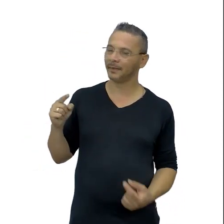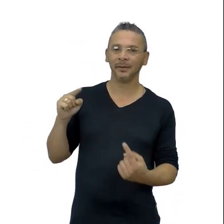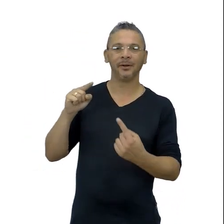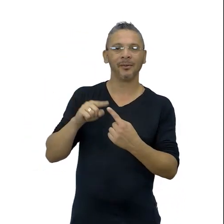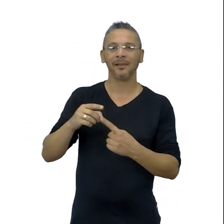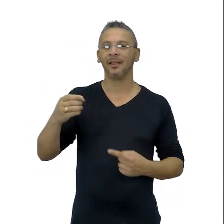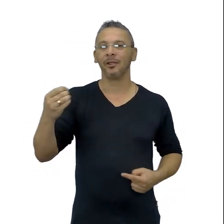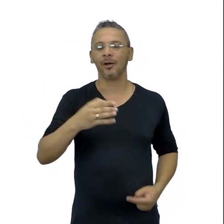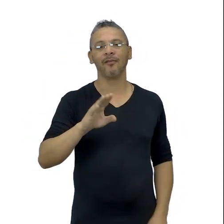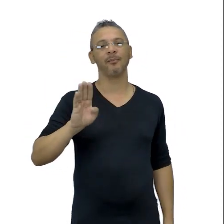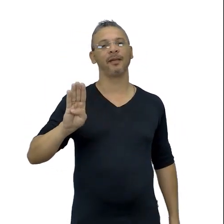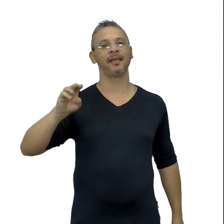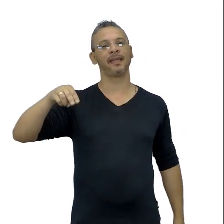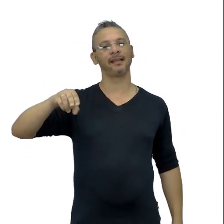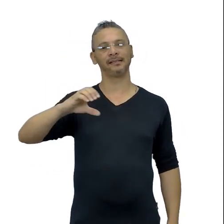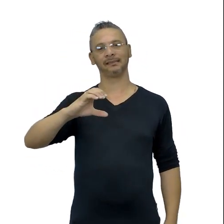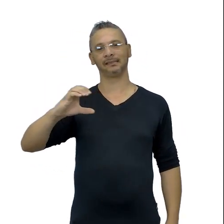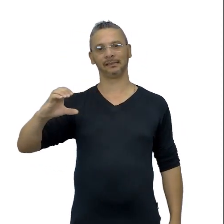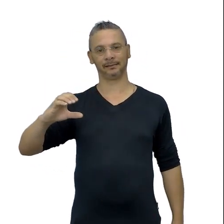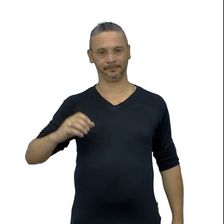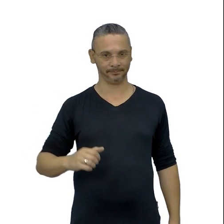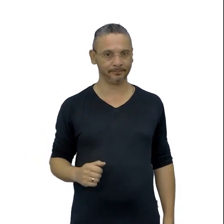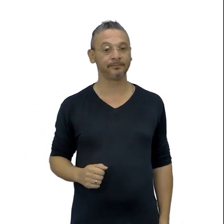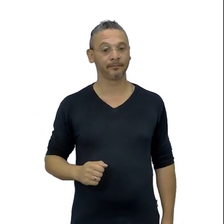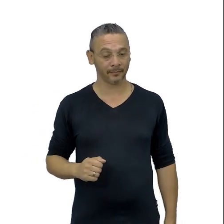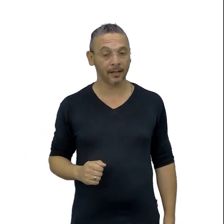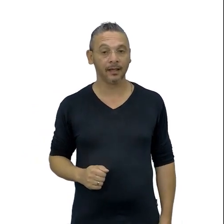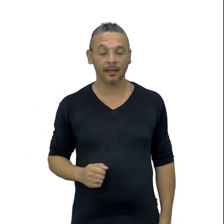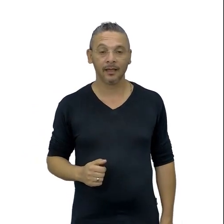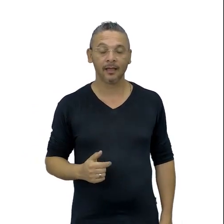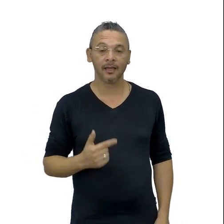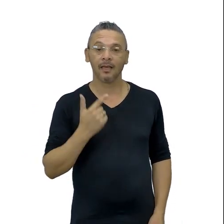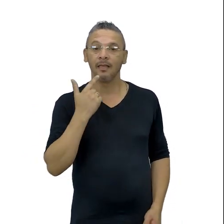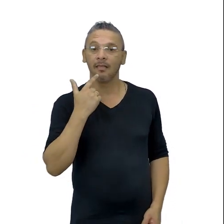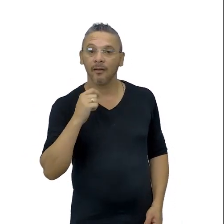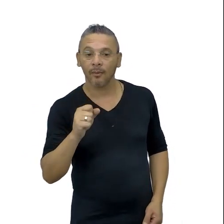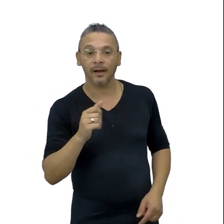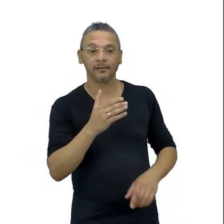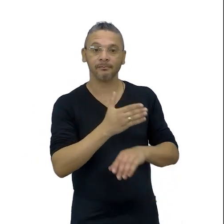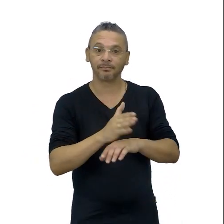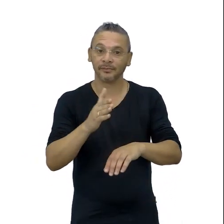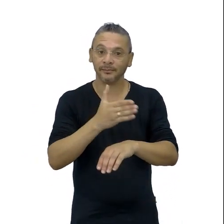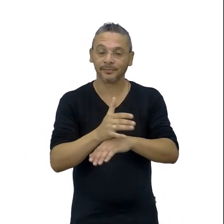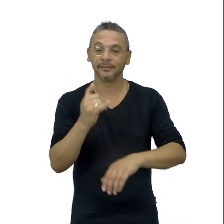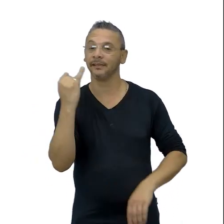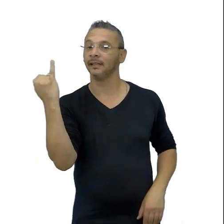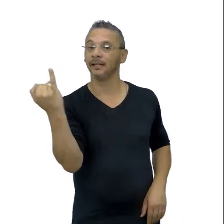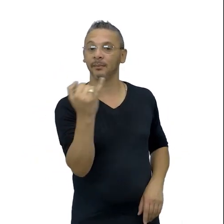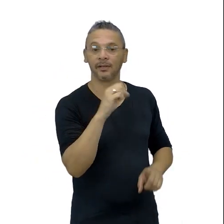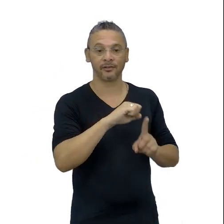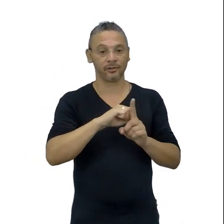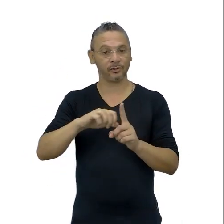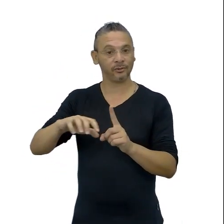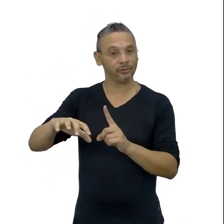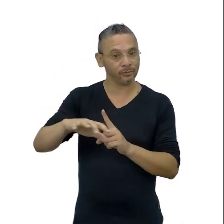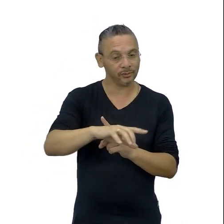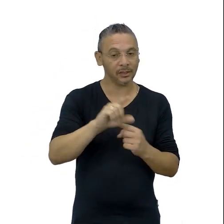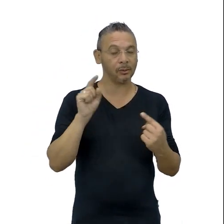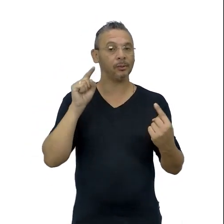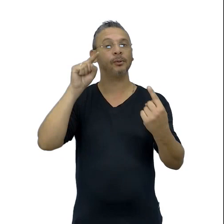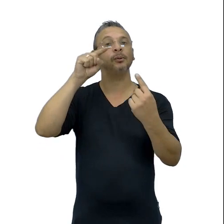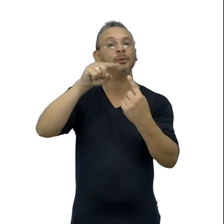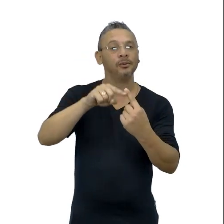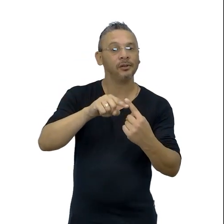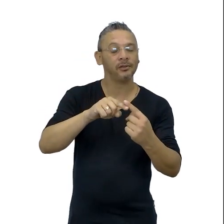nova BNCC, considerando a linguagem como prática social orientada para uma